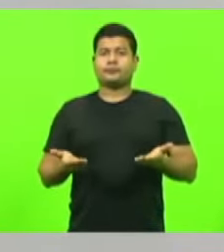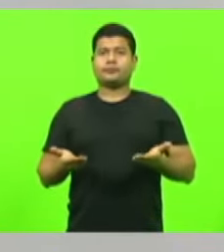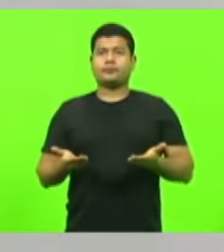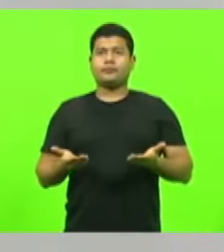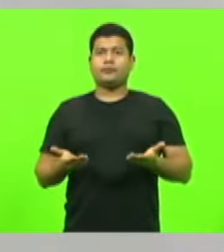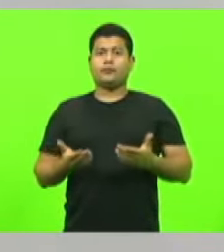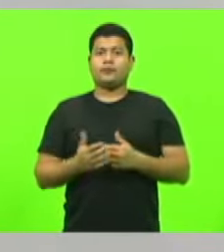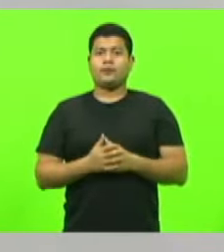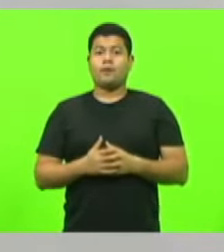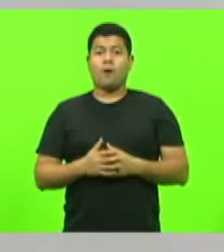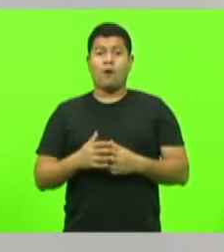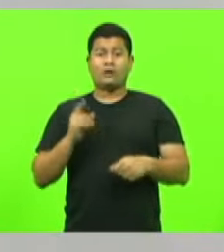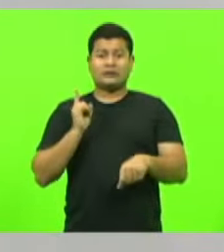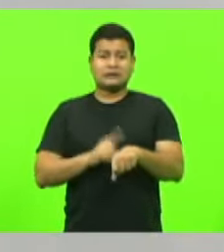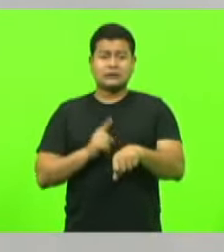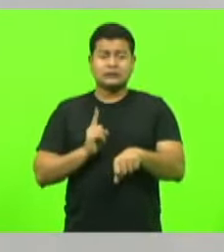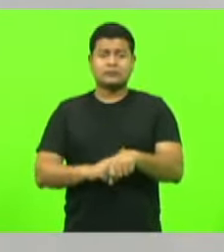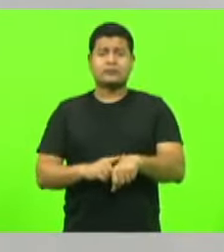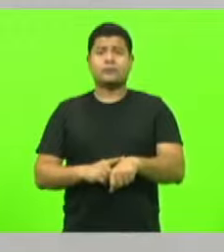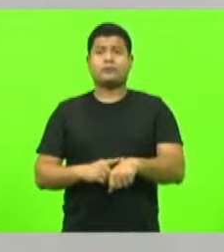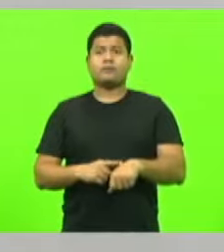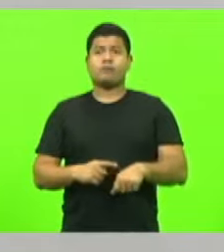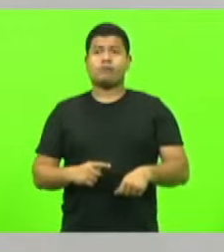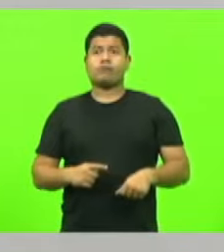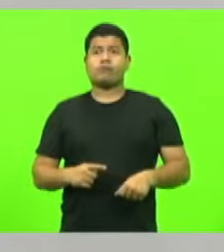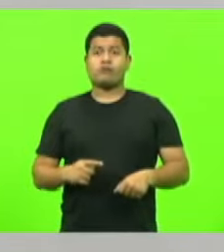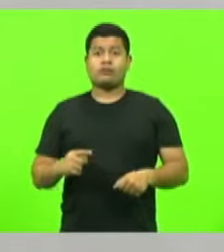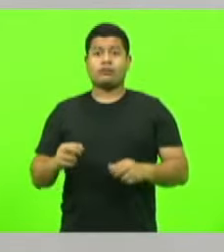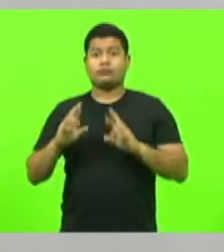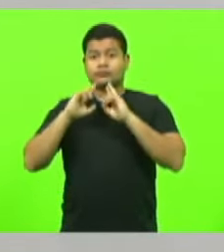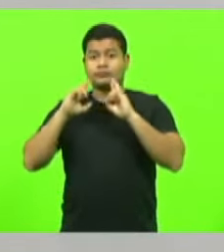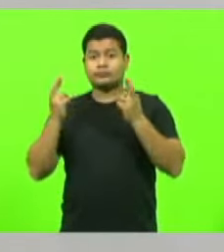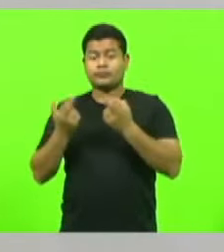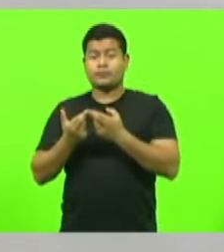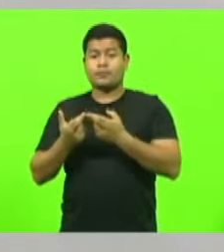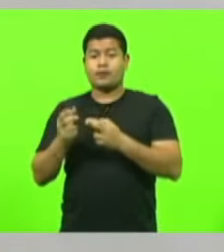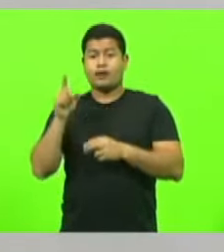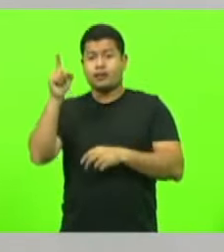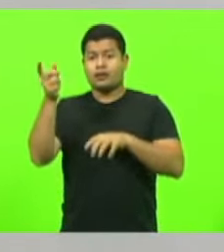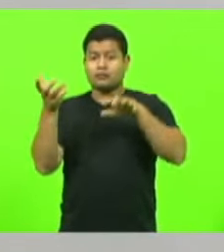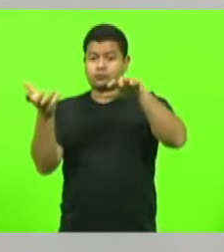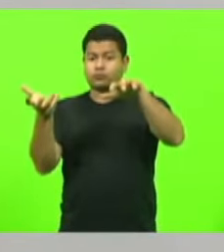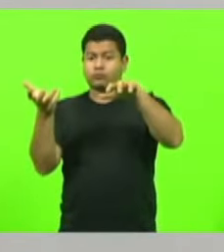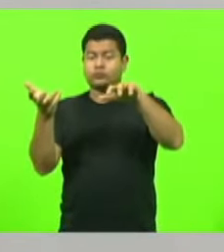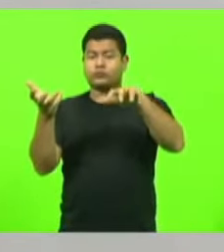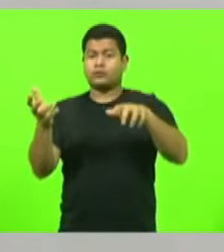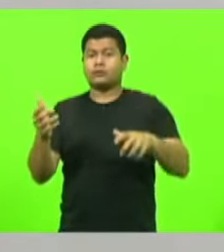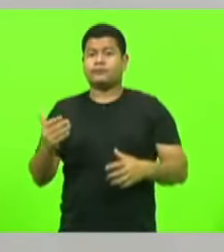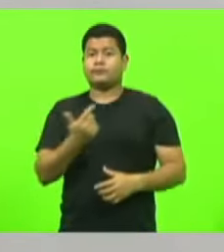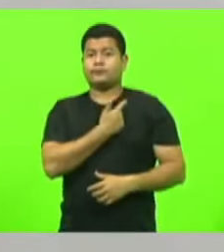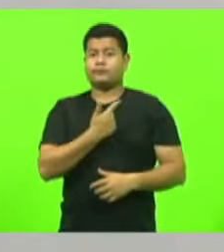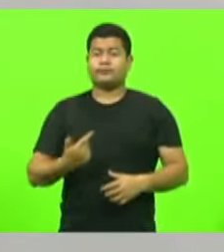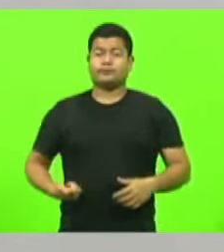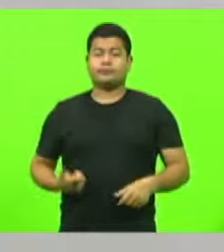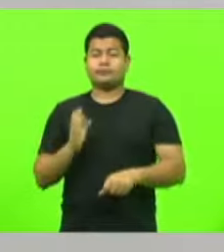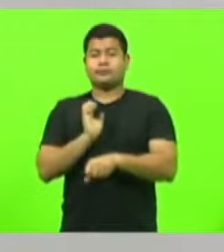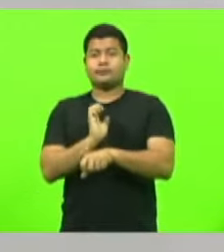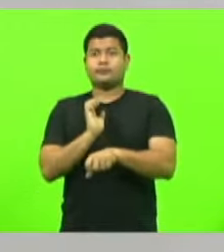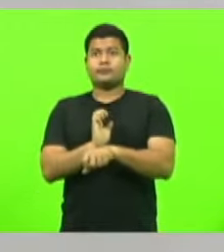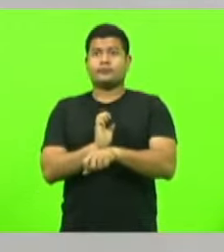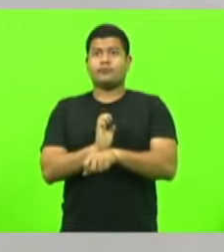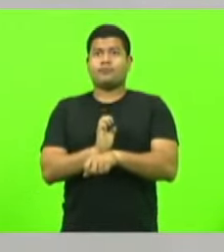exato momento, deputado Sareta, estão reunidos no Congresso Nacional o governador do Estado,